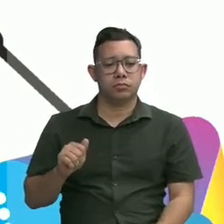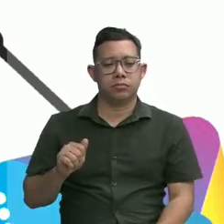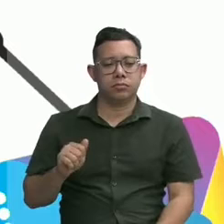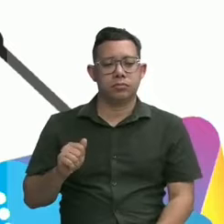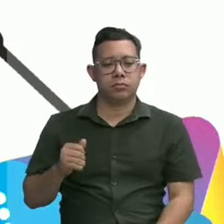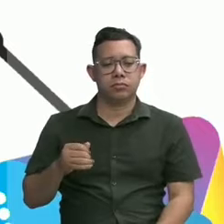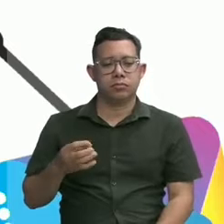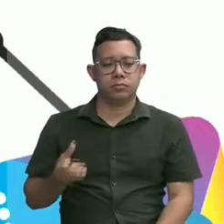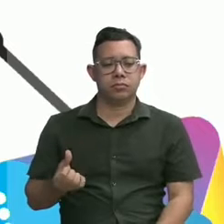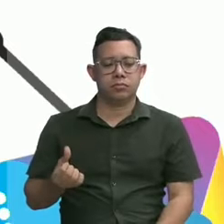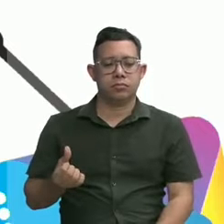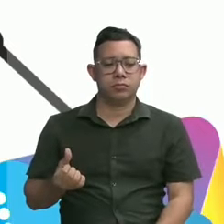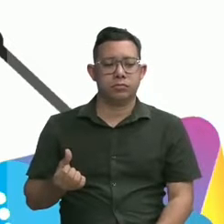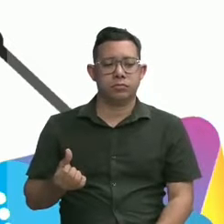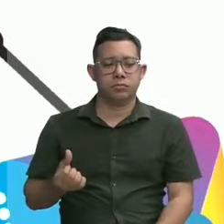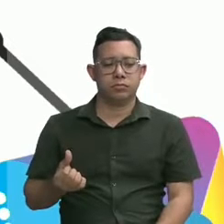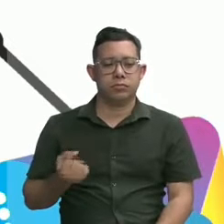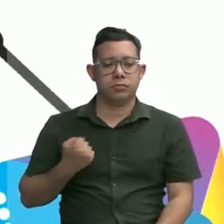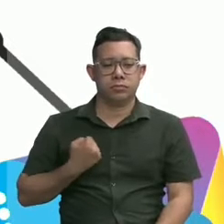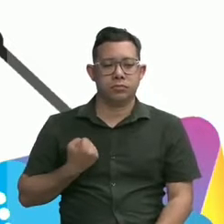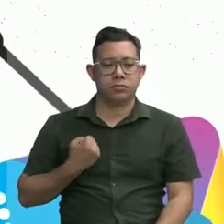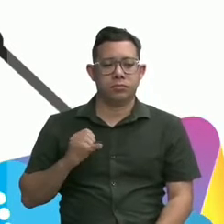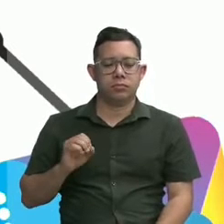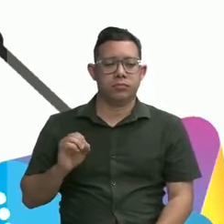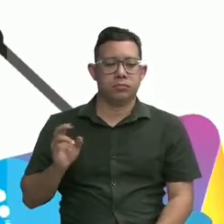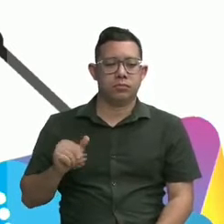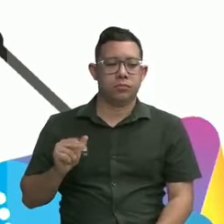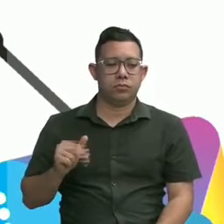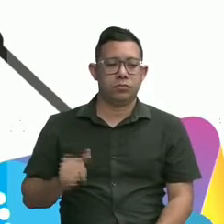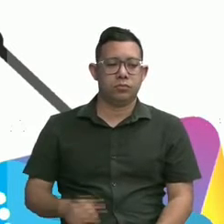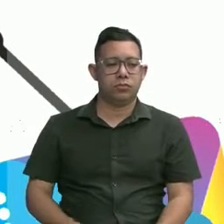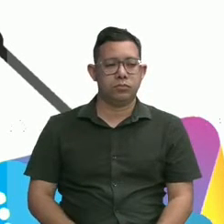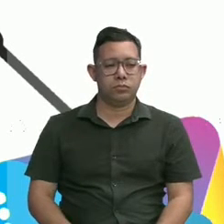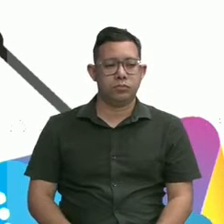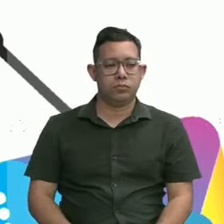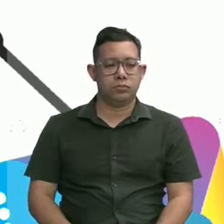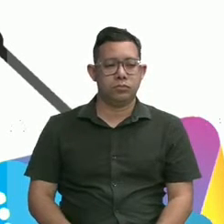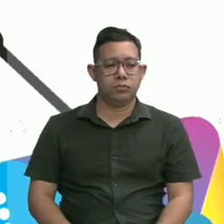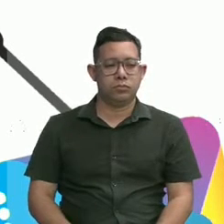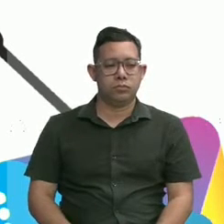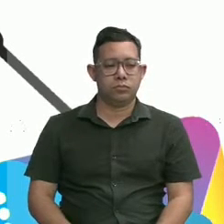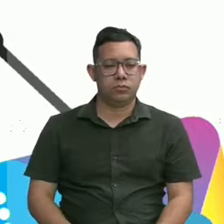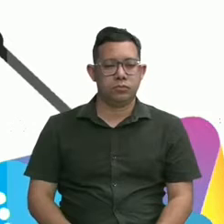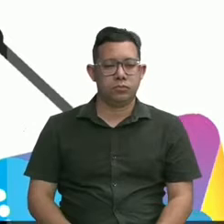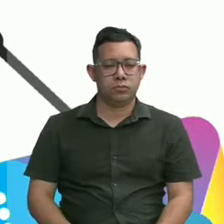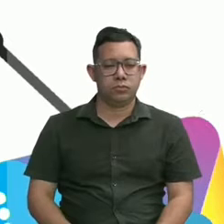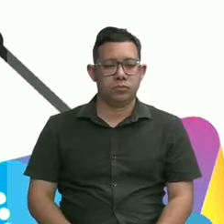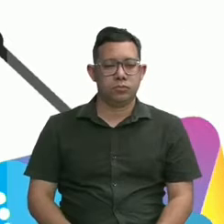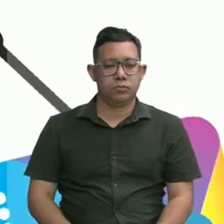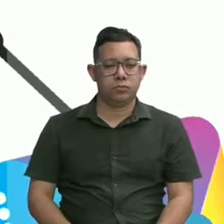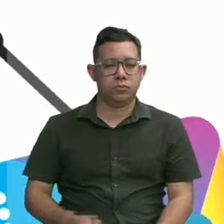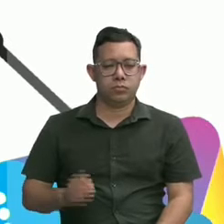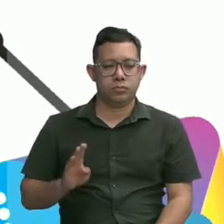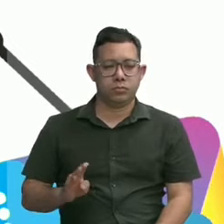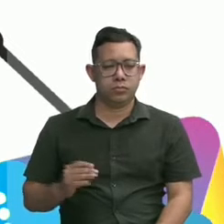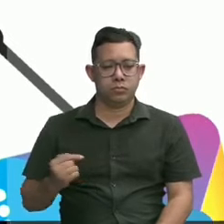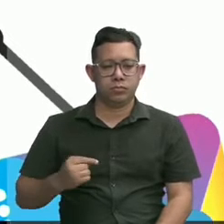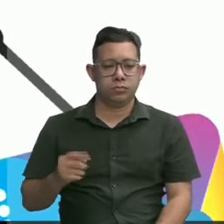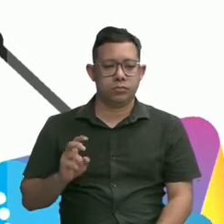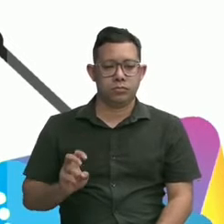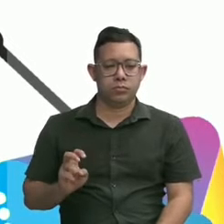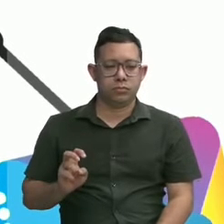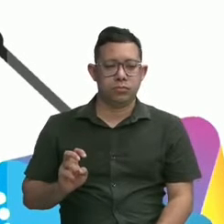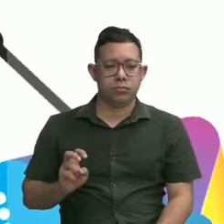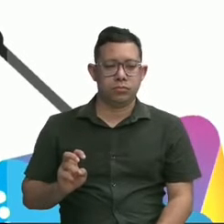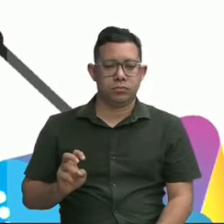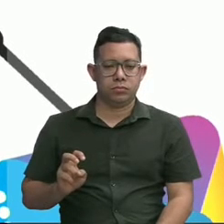estão lá nunca pode ser zero tá no caso aquele ele vale 6 ou B vale menos cinco e os